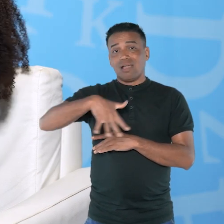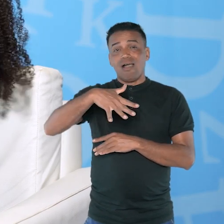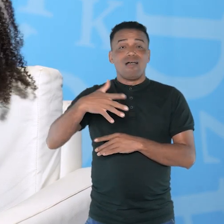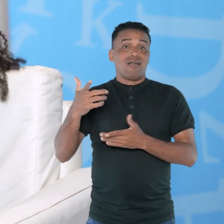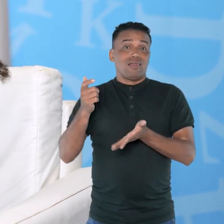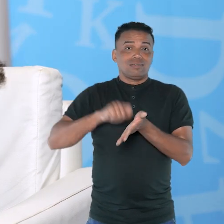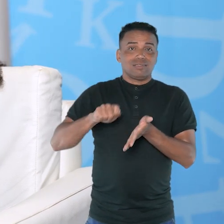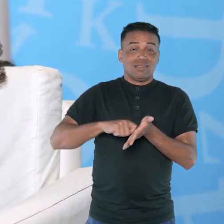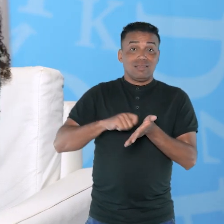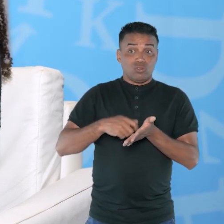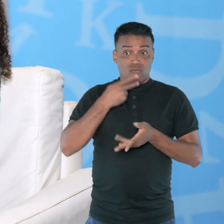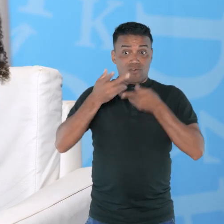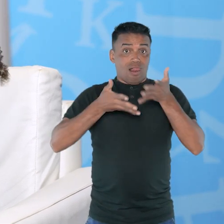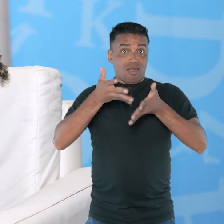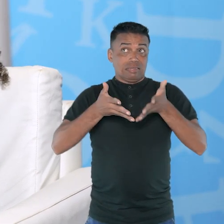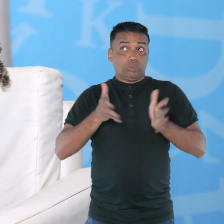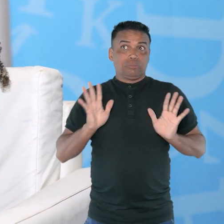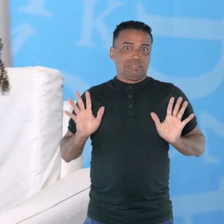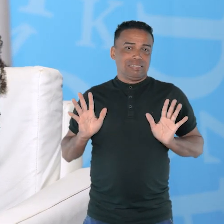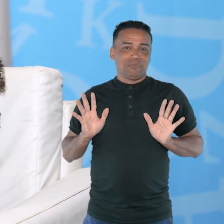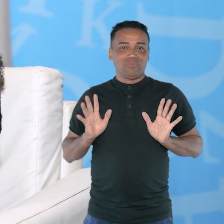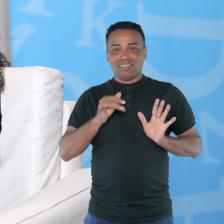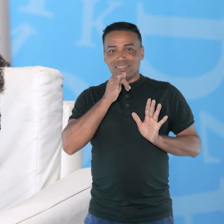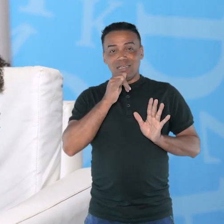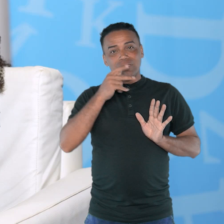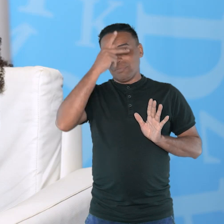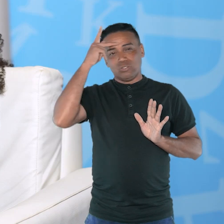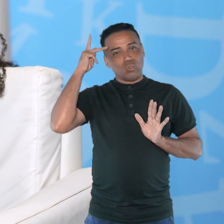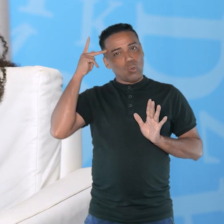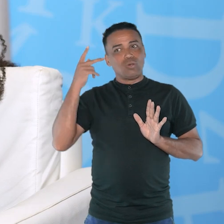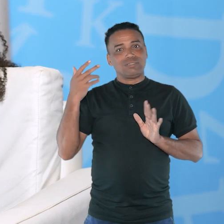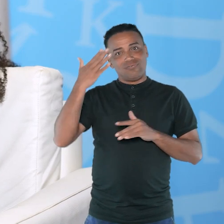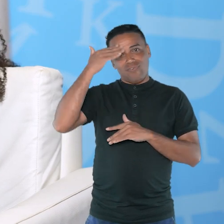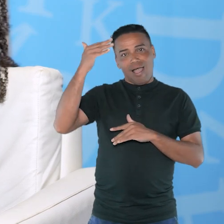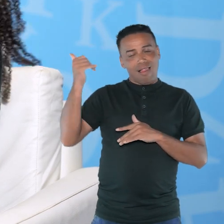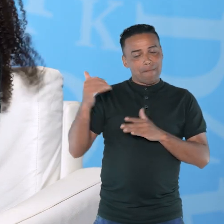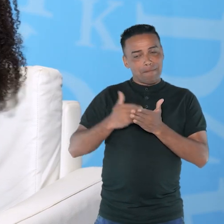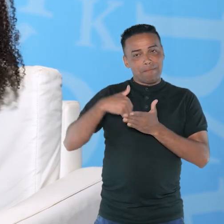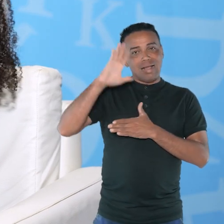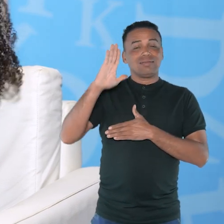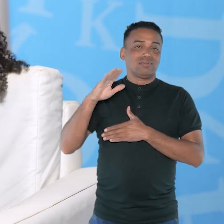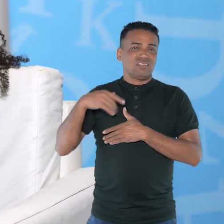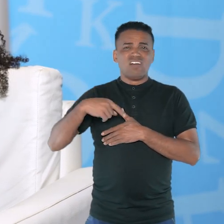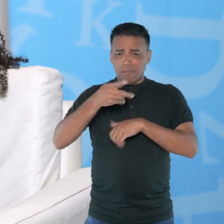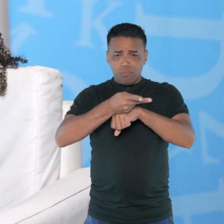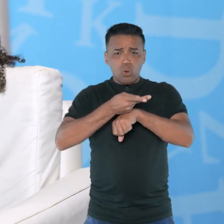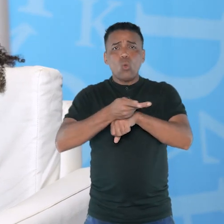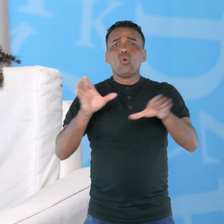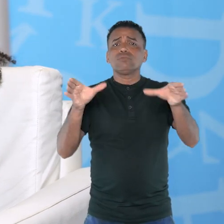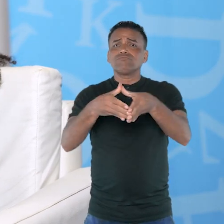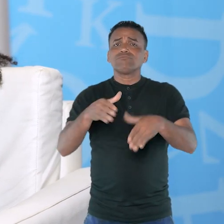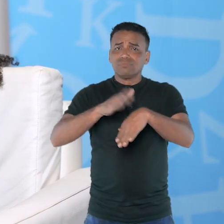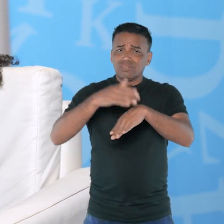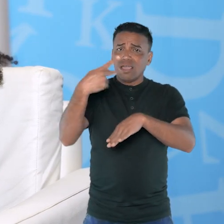estou falando aqui de bicuda, viu, gente? Porque tem gente com mais história. E ele sempre fala, procure sua turma.